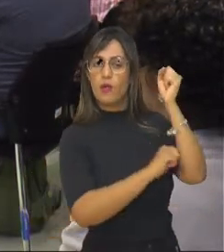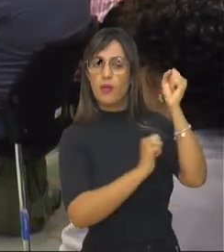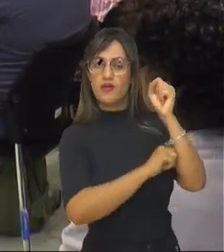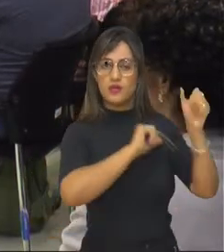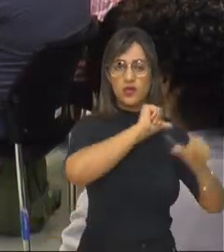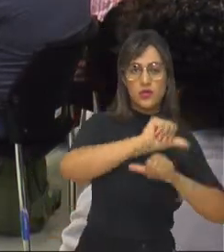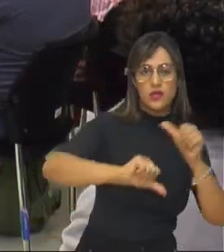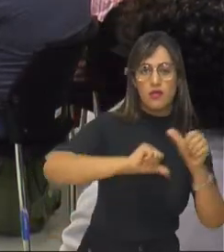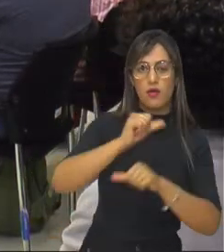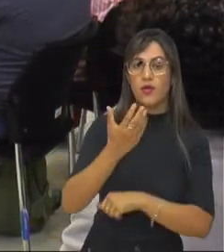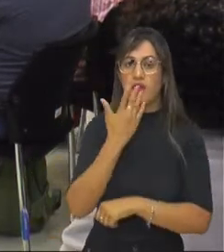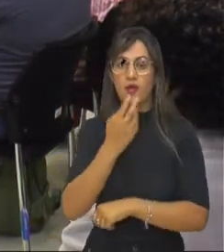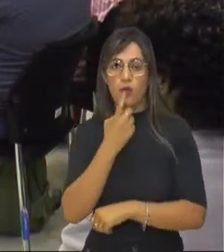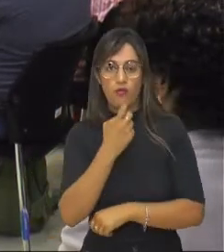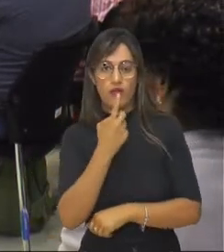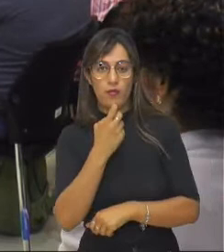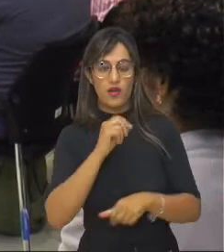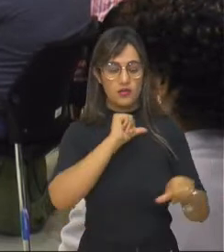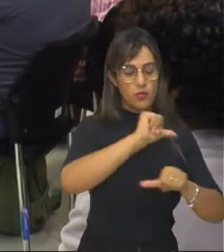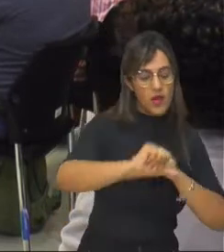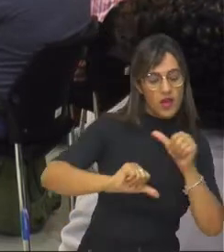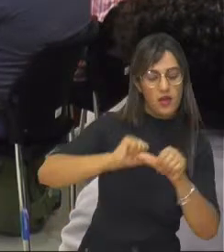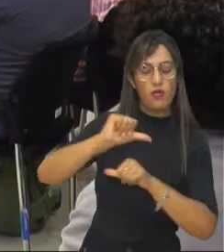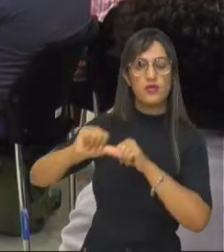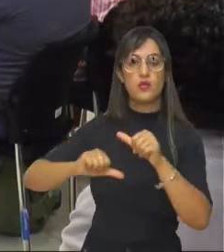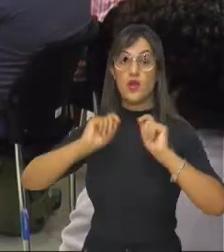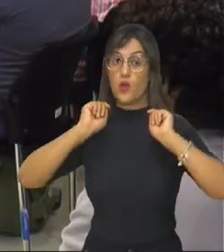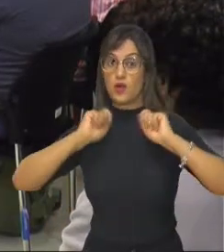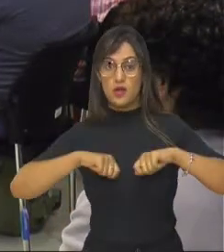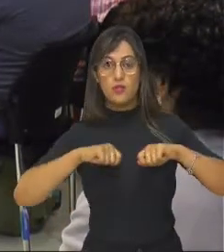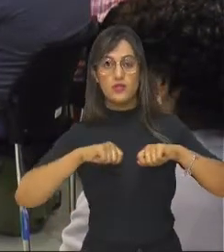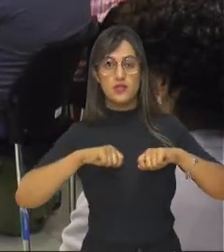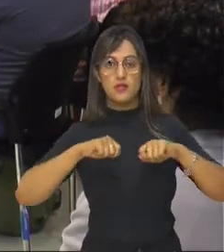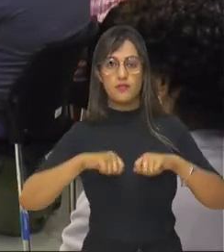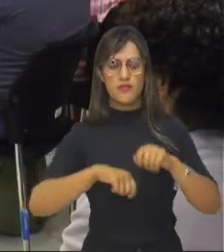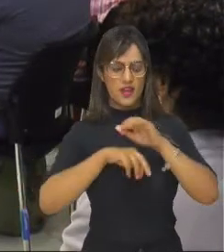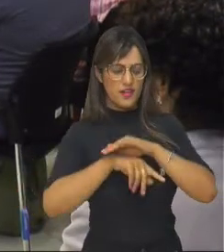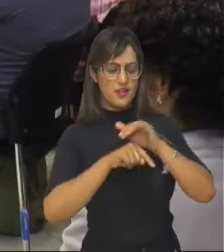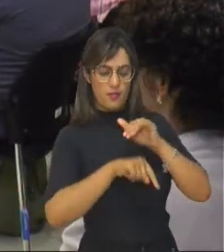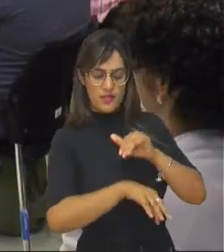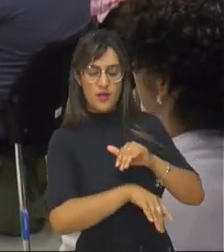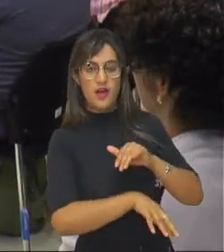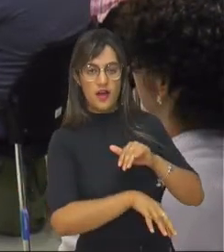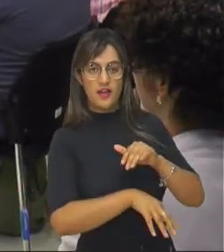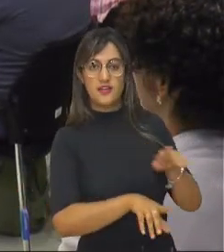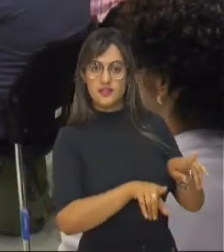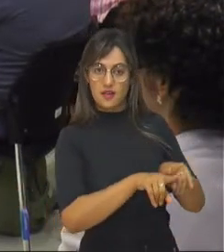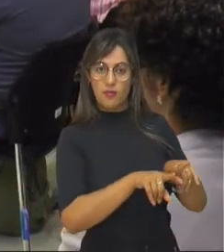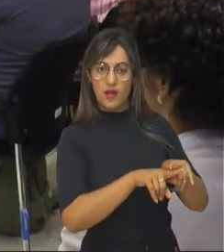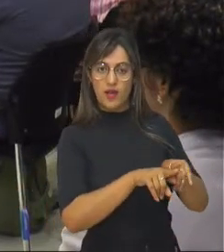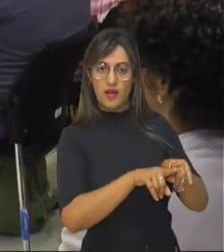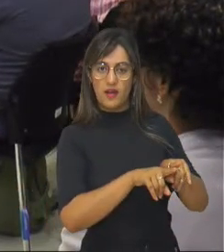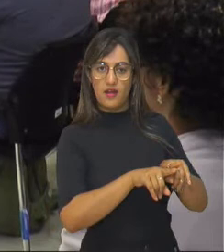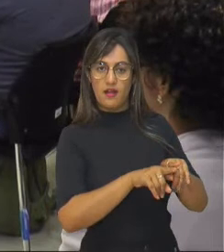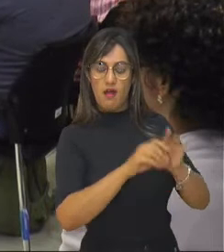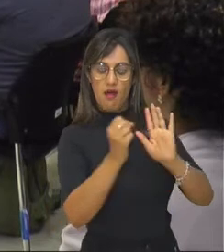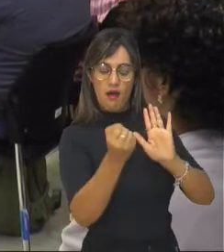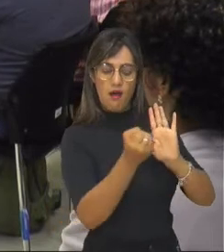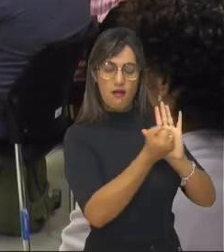é de vermelho, que a gente vai reconstruir o impossível, é dessa mesma raiz, da mesma raiz que